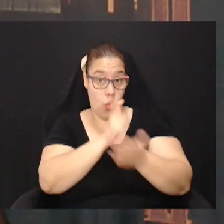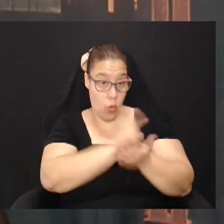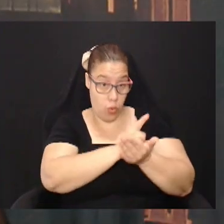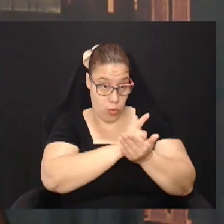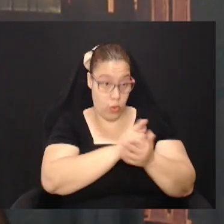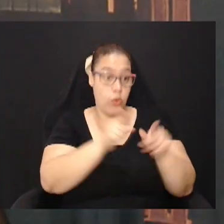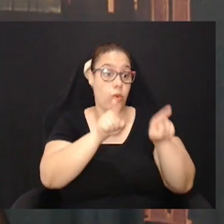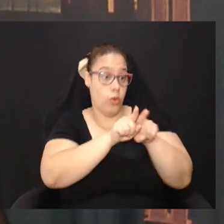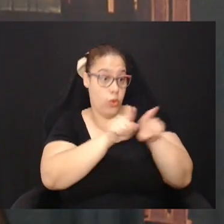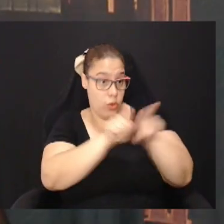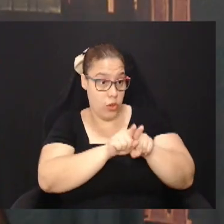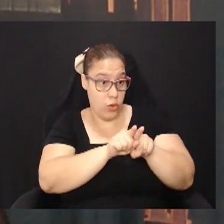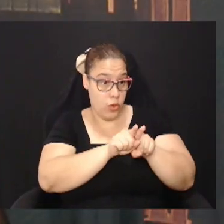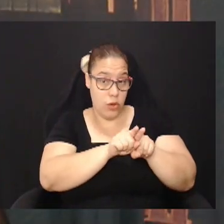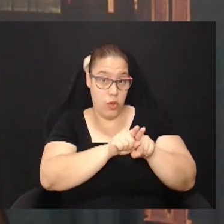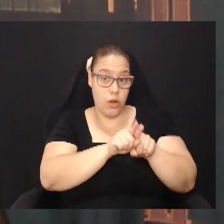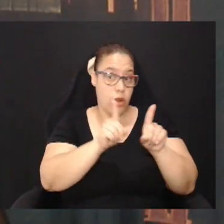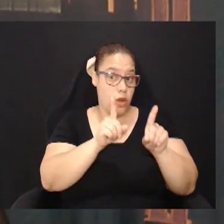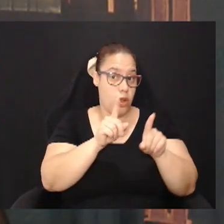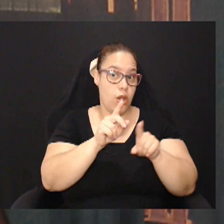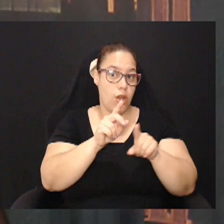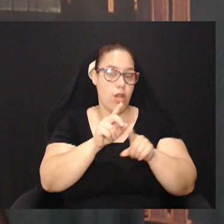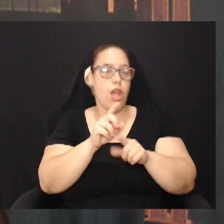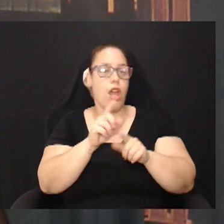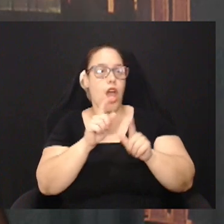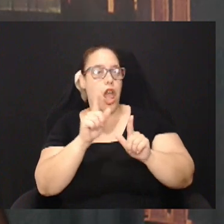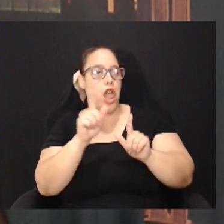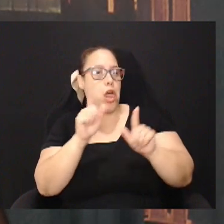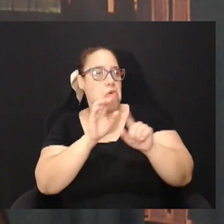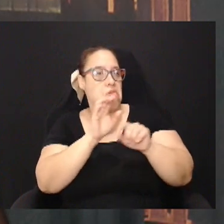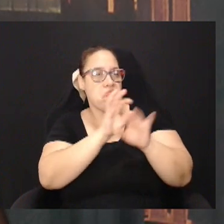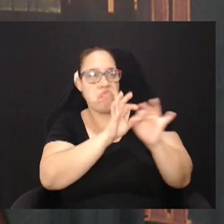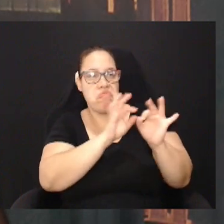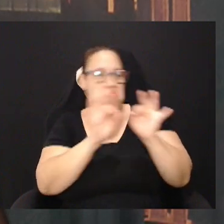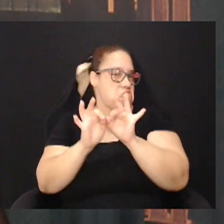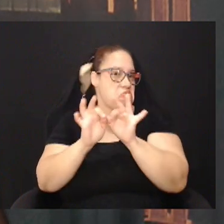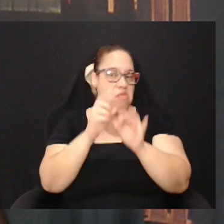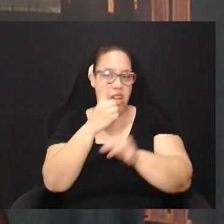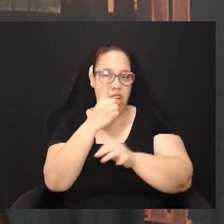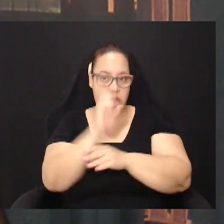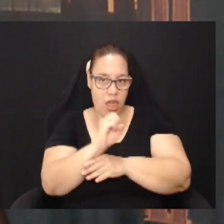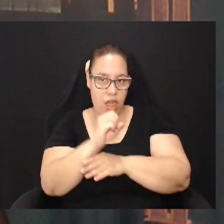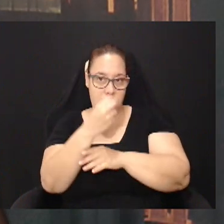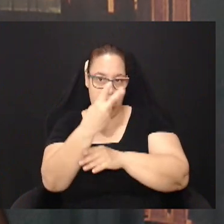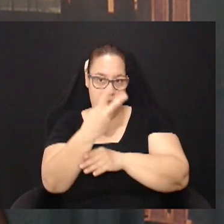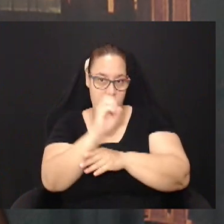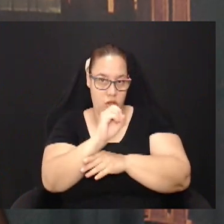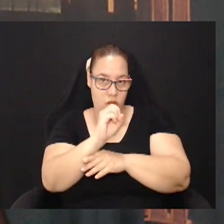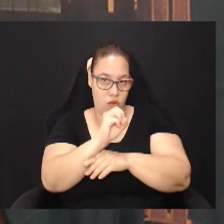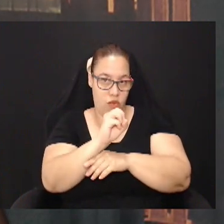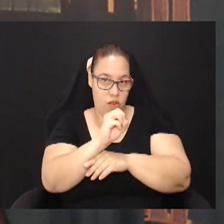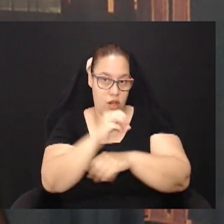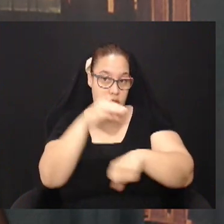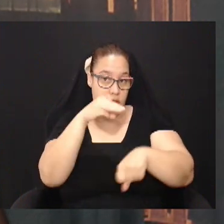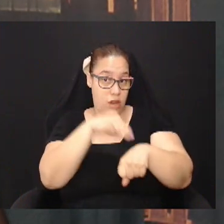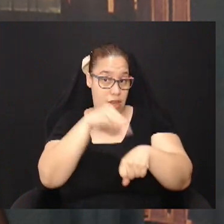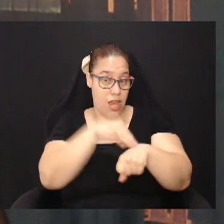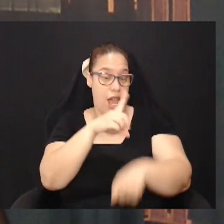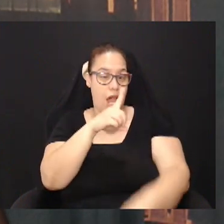vídeos curtinhos de 10, 15, 30 segundos, é a dopamina mais vagabunda, mais barata que a gente tem.